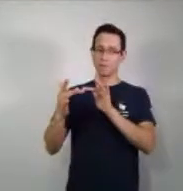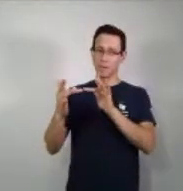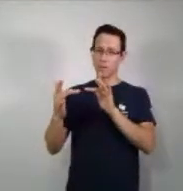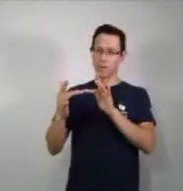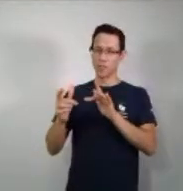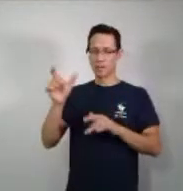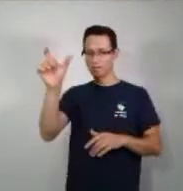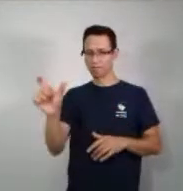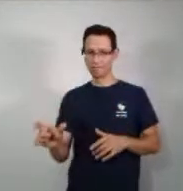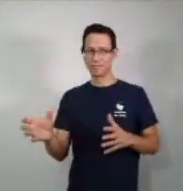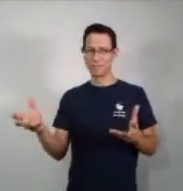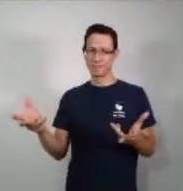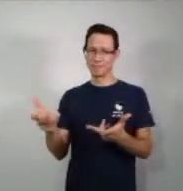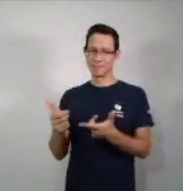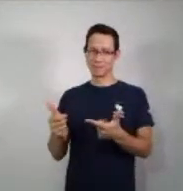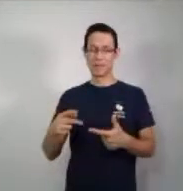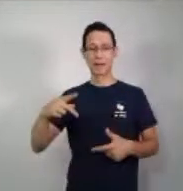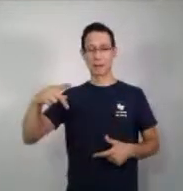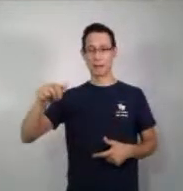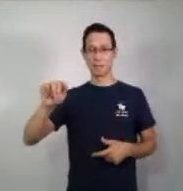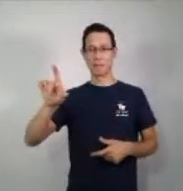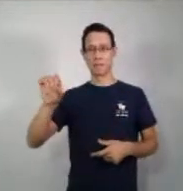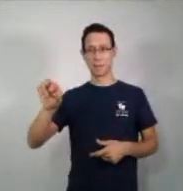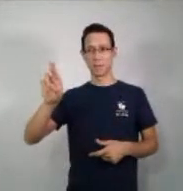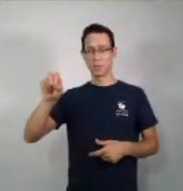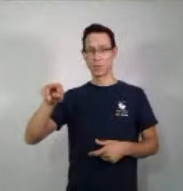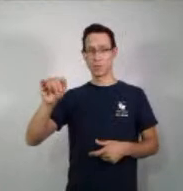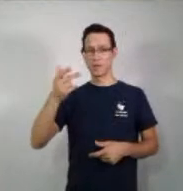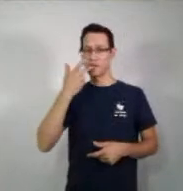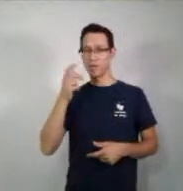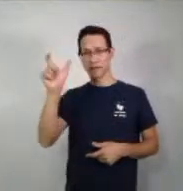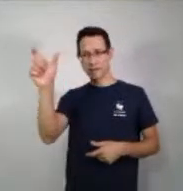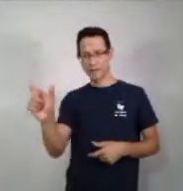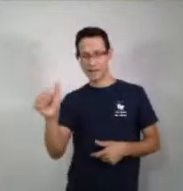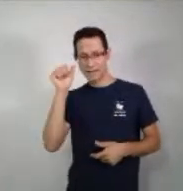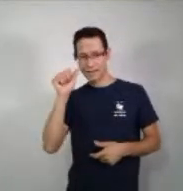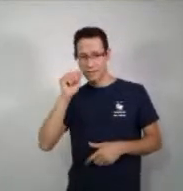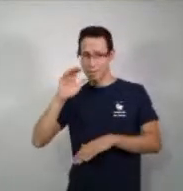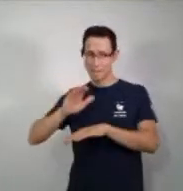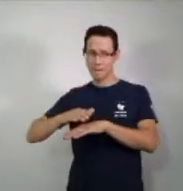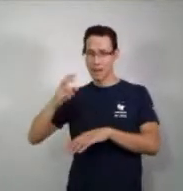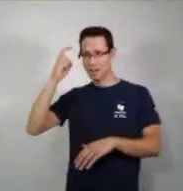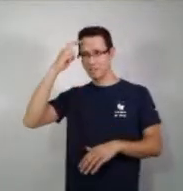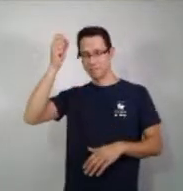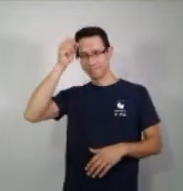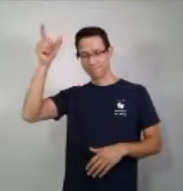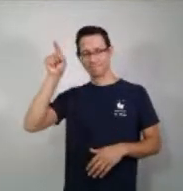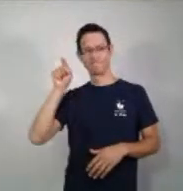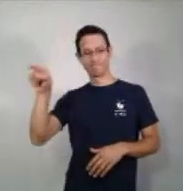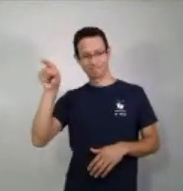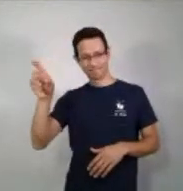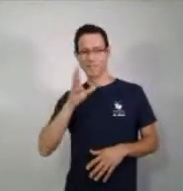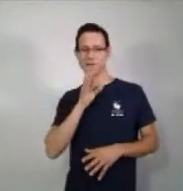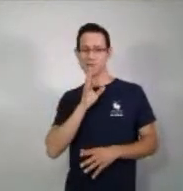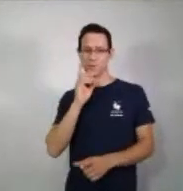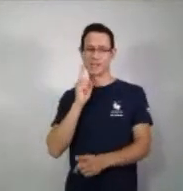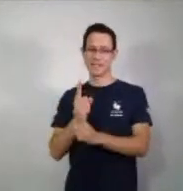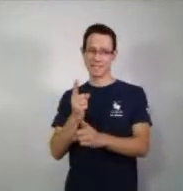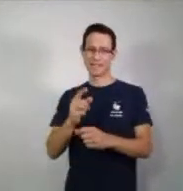muito brilhante. O Paulo Rony falava que ela era a pessoa mais inteligente que ele já tinha conhecido. Então.